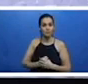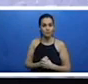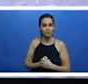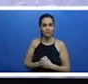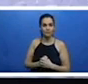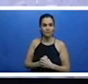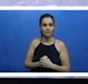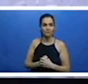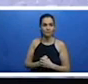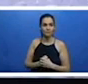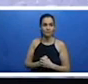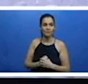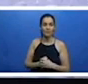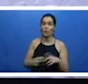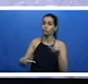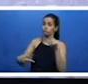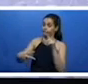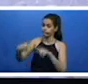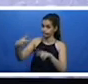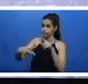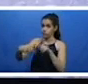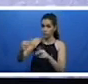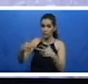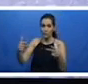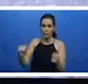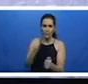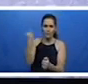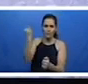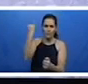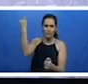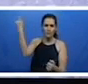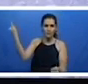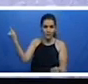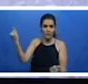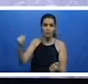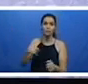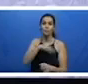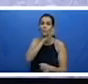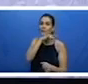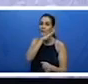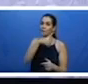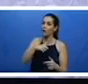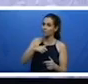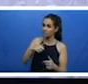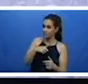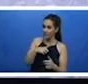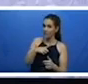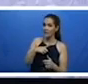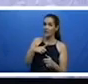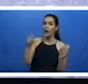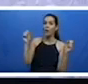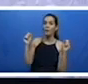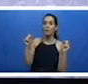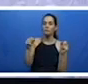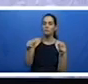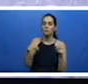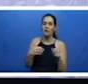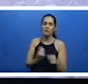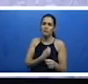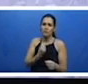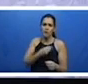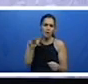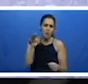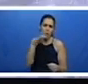Bom, então, duas adaptações fundamentais para um animal conquistar, poder sobreviver no ambiente